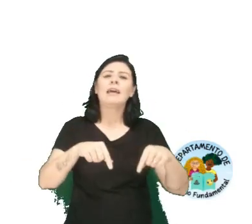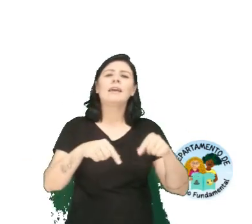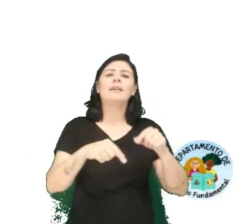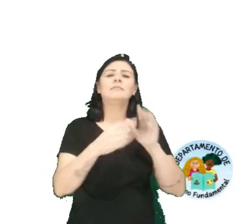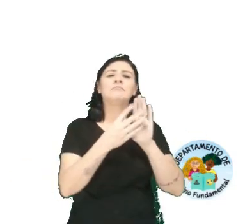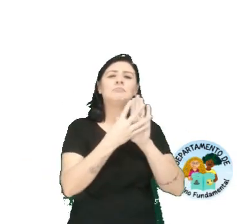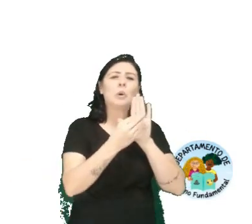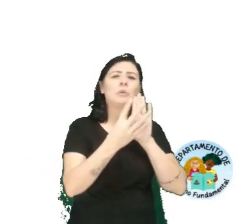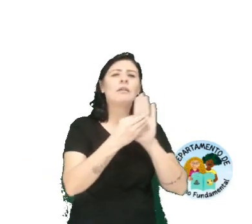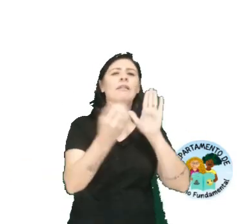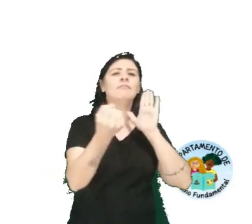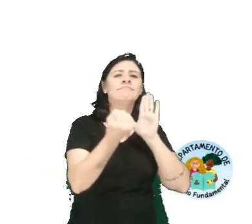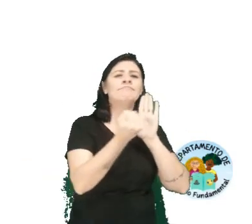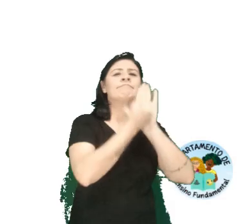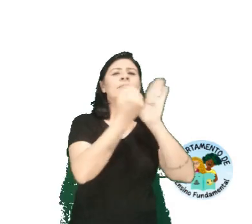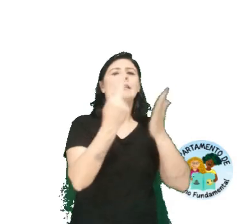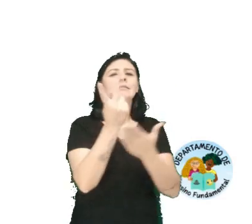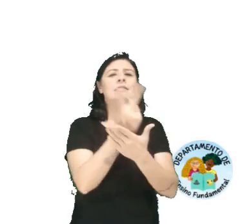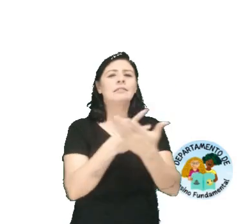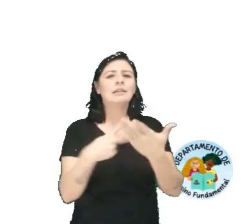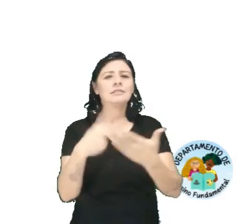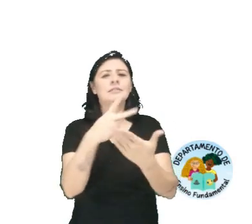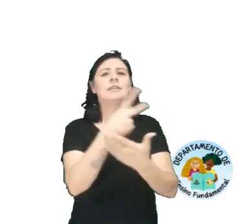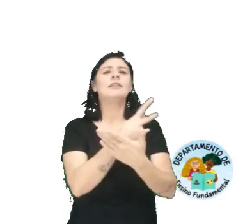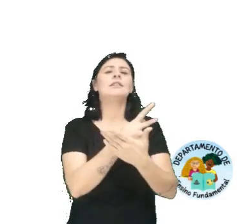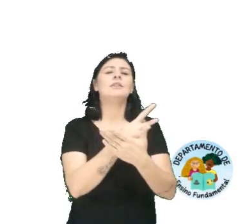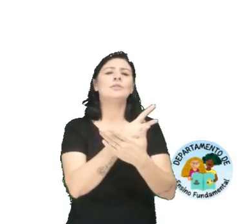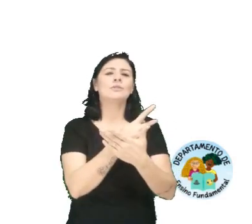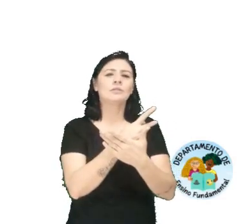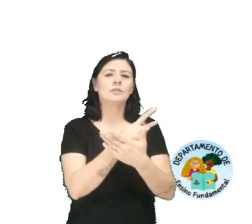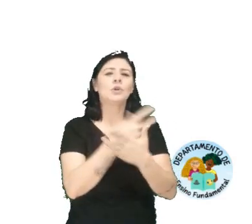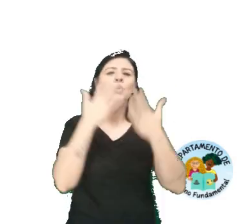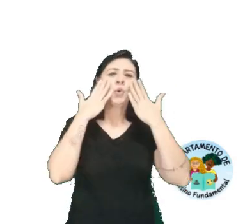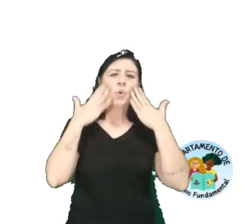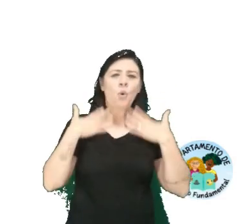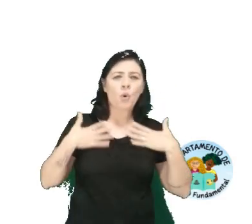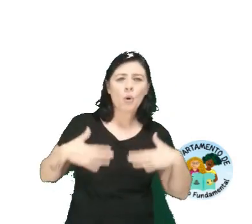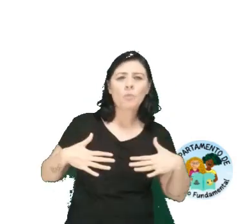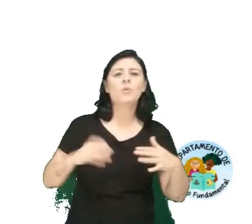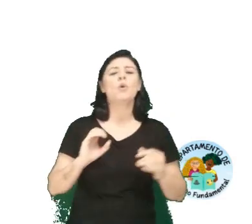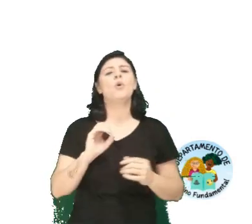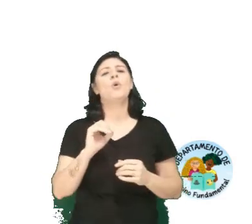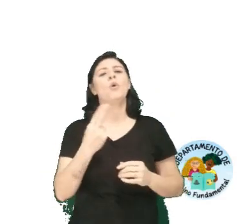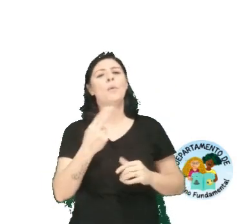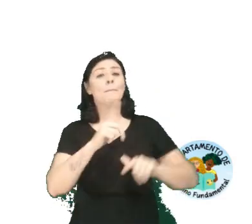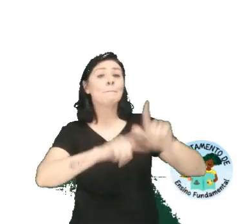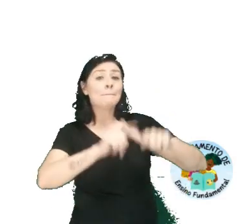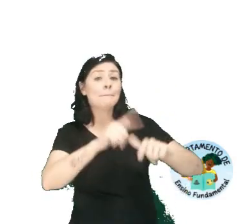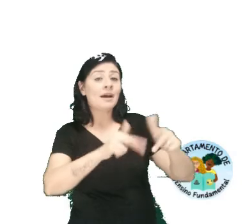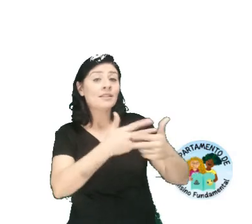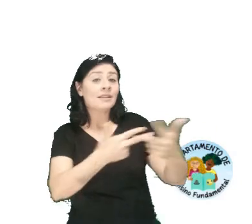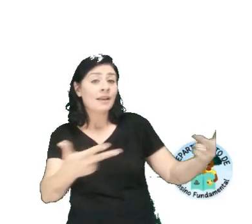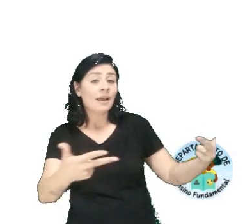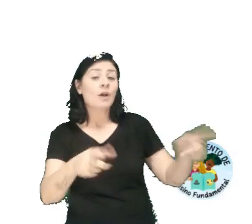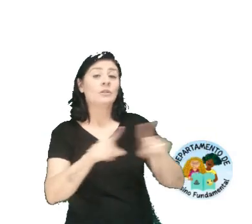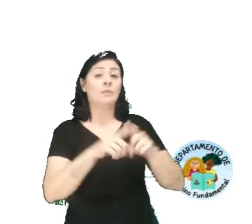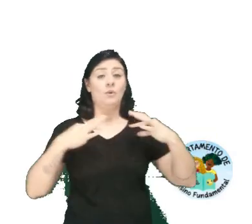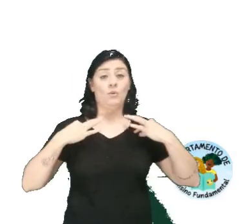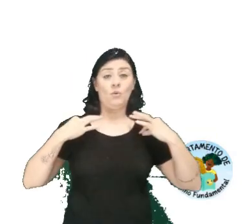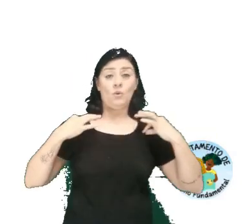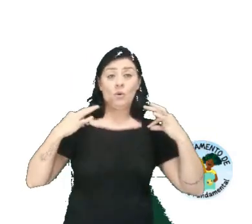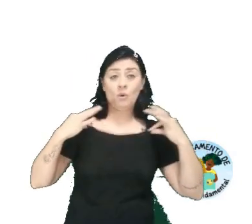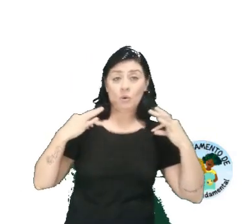né? E esses desenhos que são pintados, né, tanto no corpo quanto nos utensílios e nos trajes,